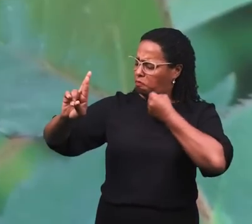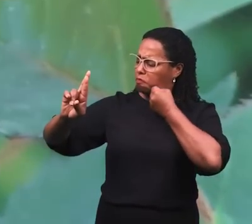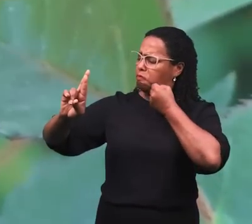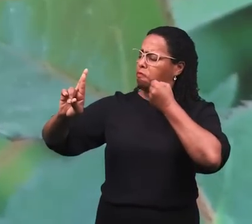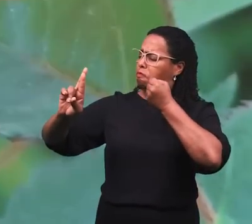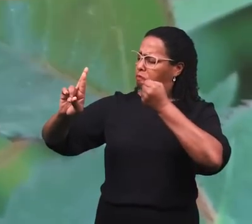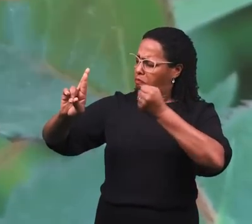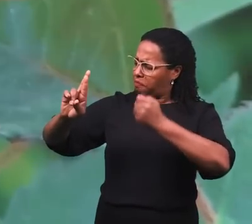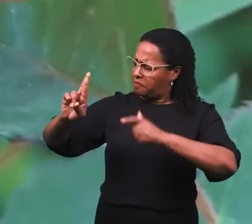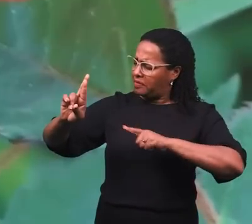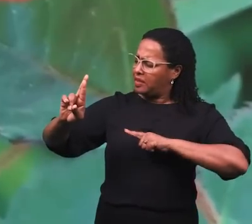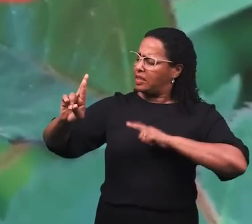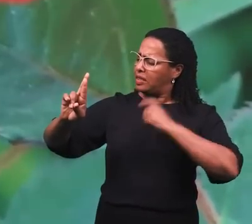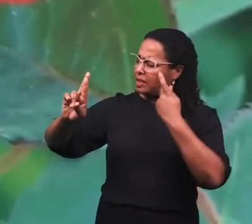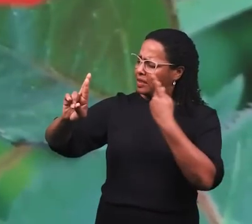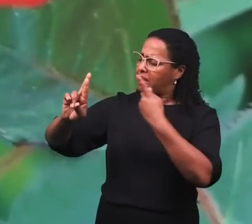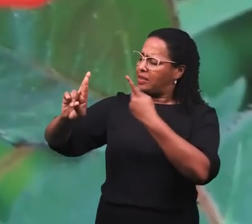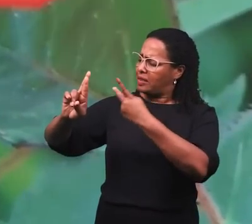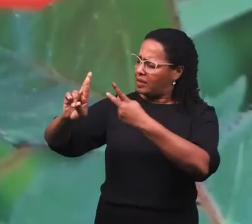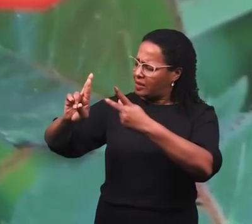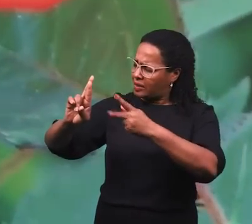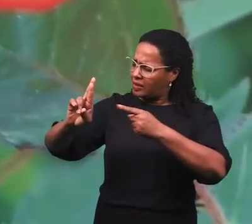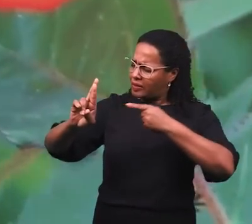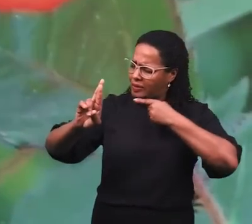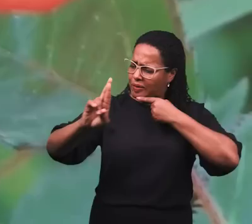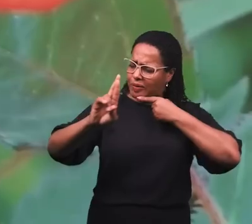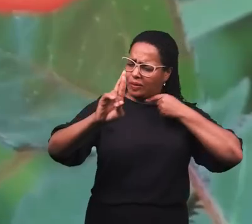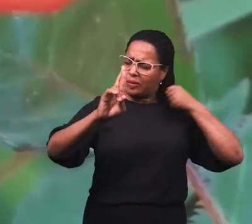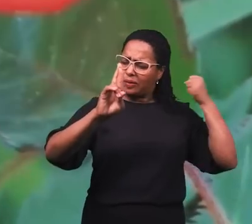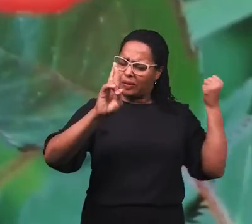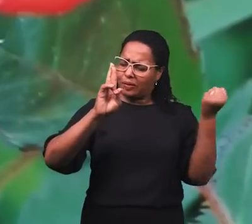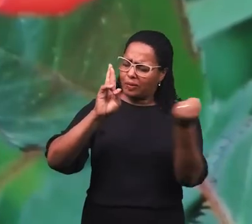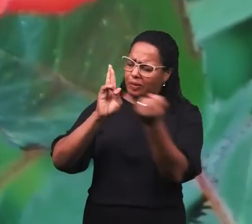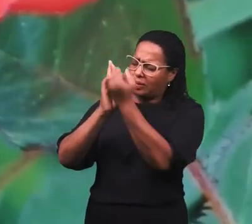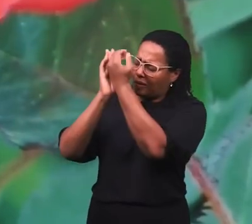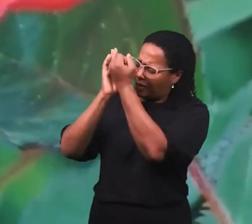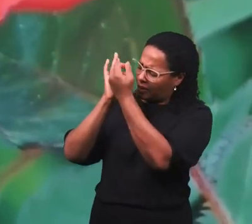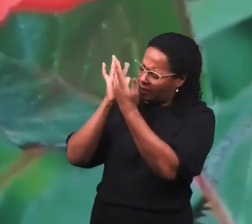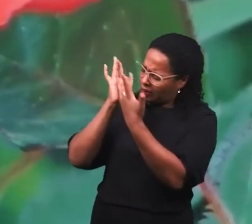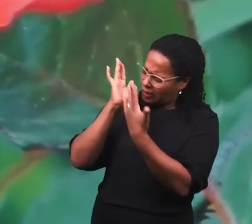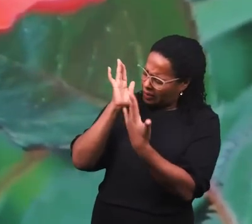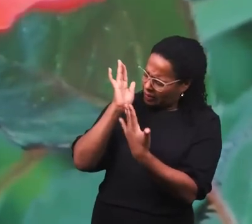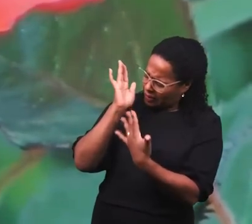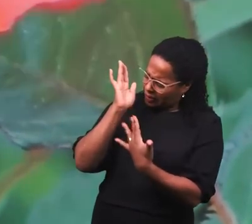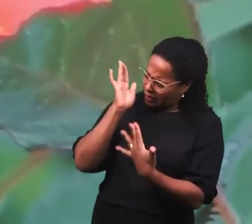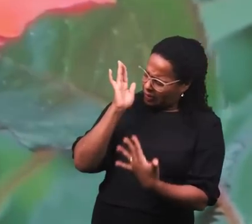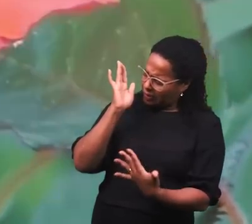Pelo poder que há em teu sangue